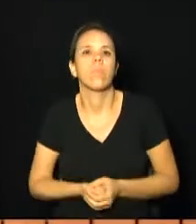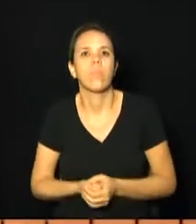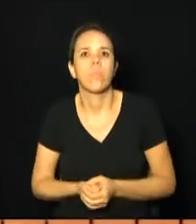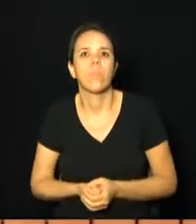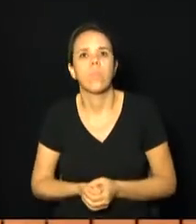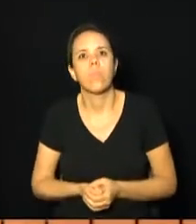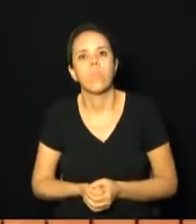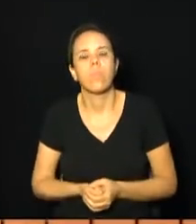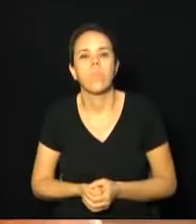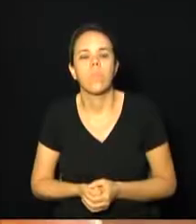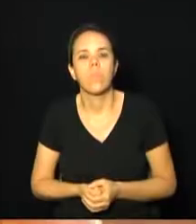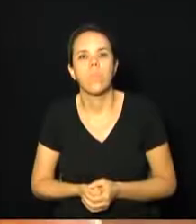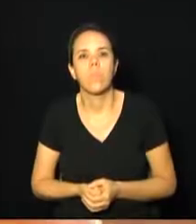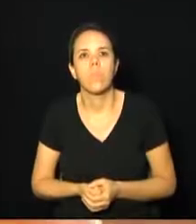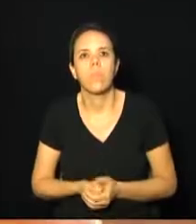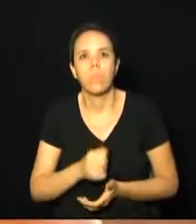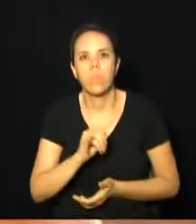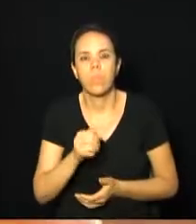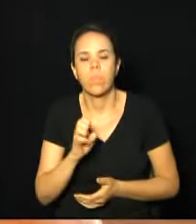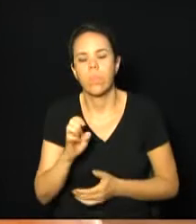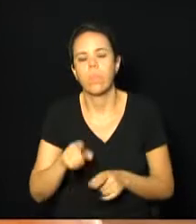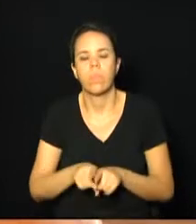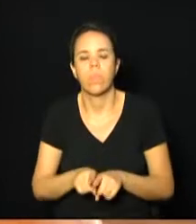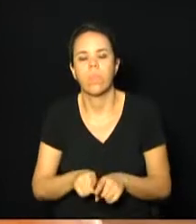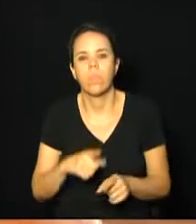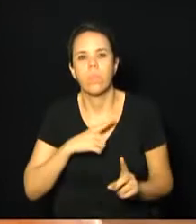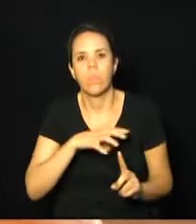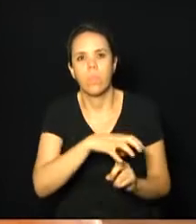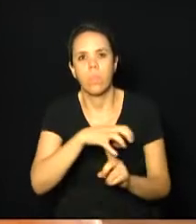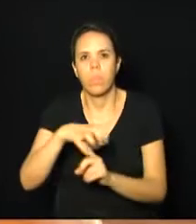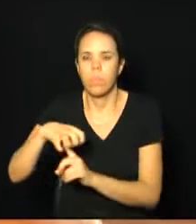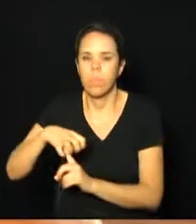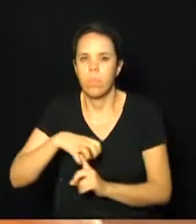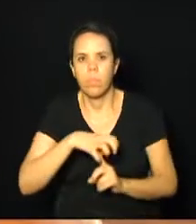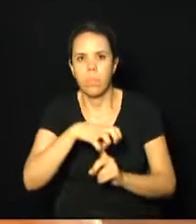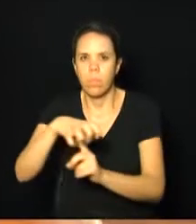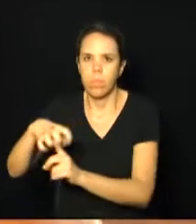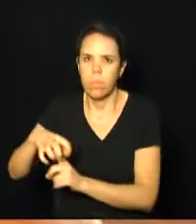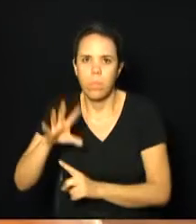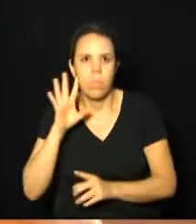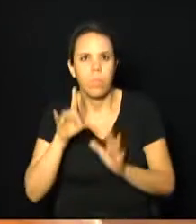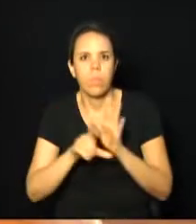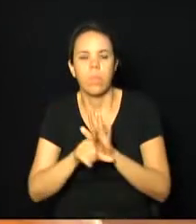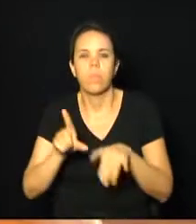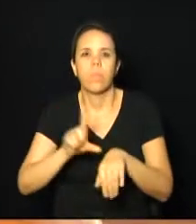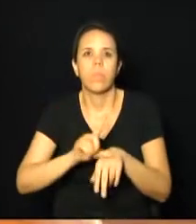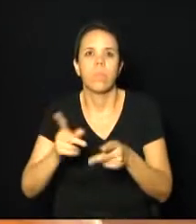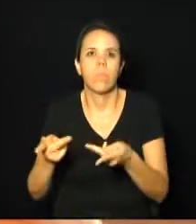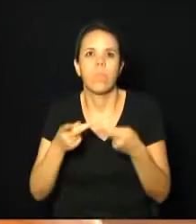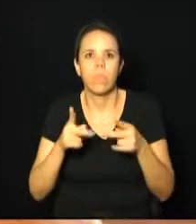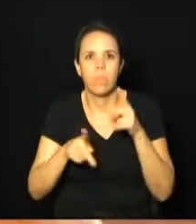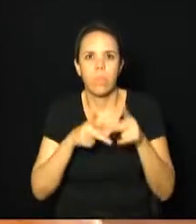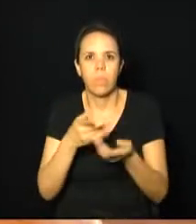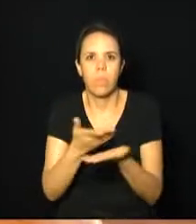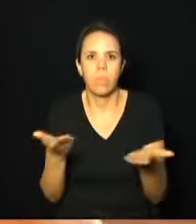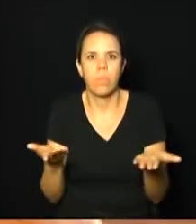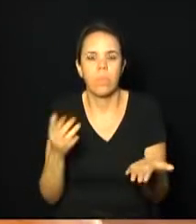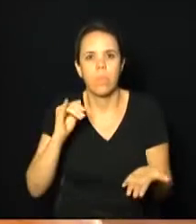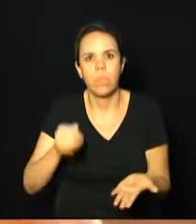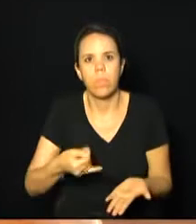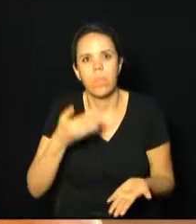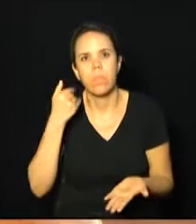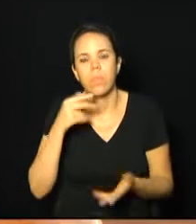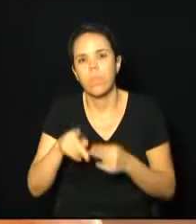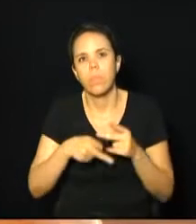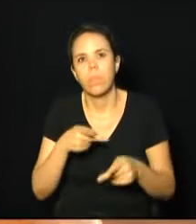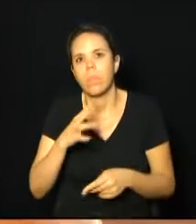Aliás, a feira que está tendo, né, está sendo muito legal, até a gente convida, né, Maurício? Sim. Aproveita para